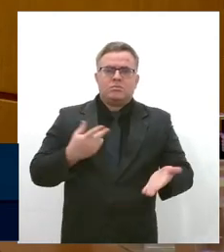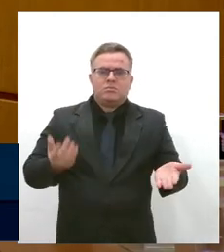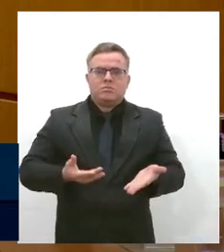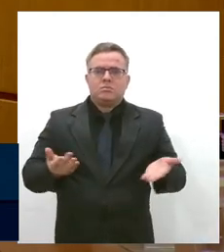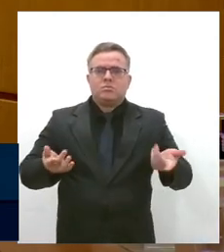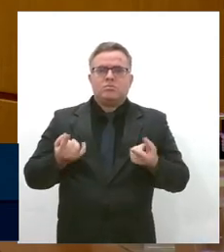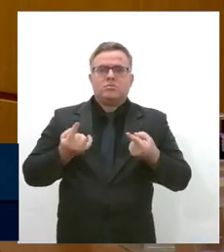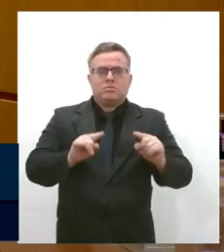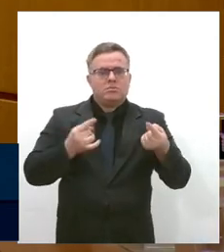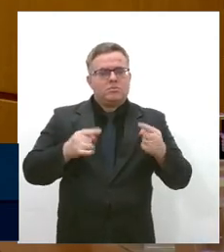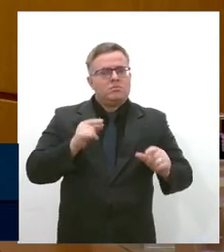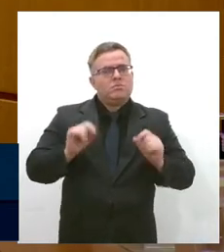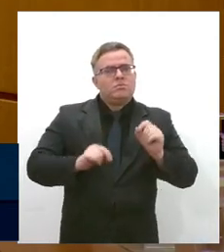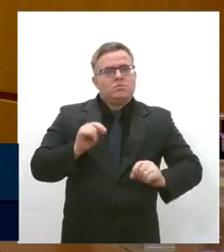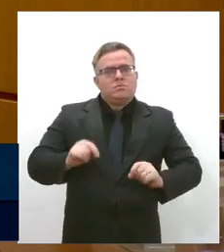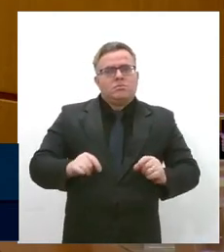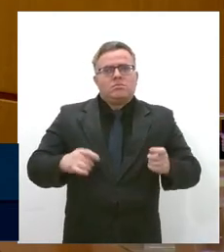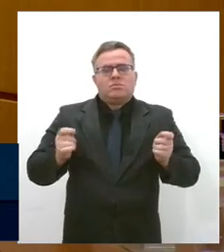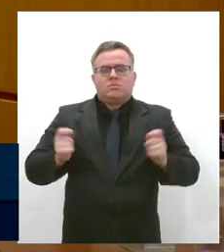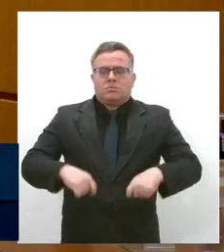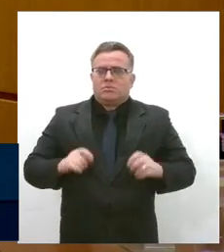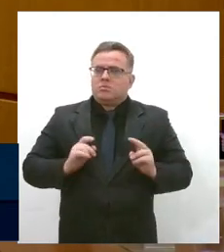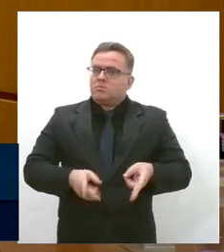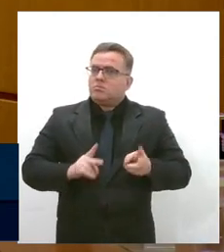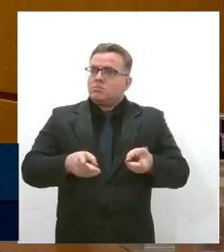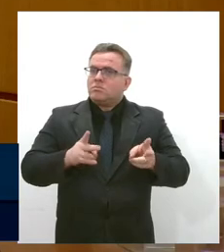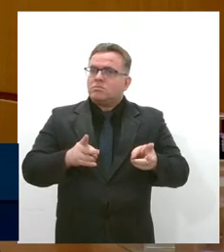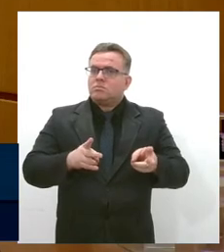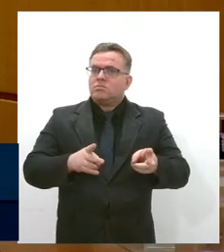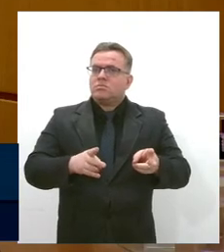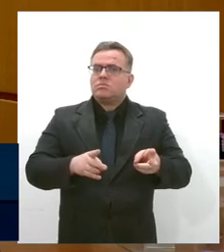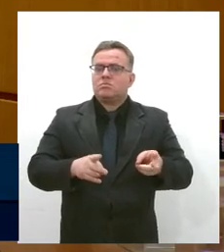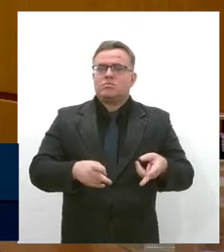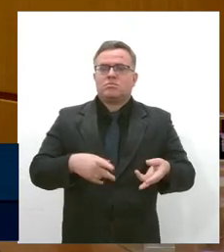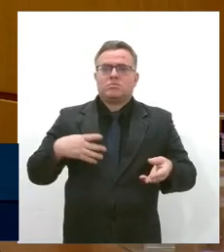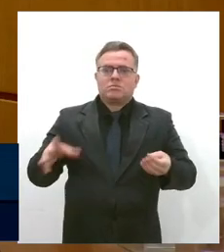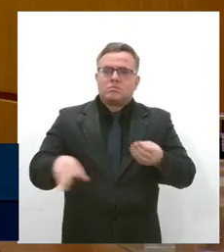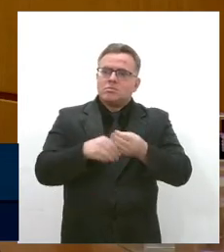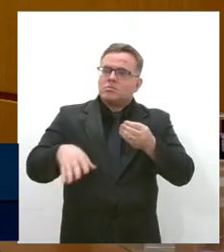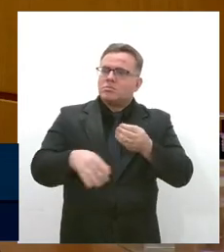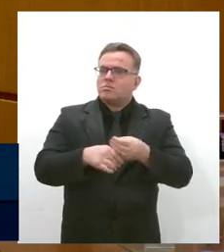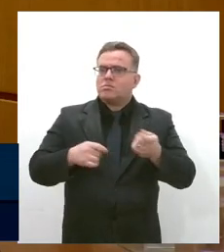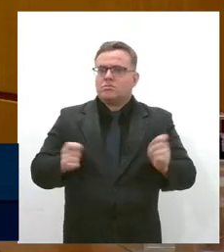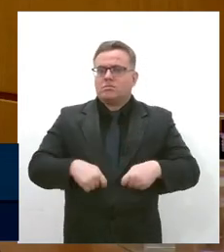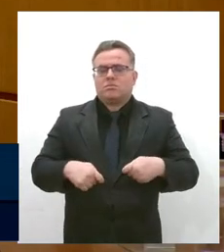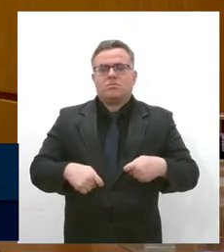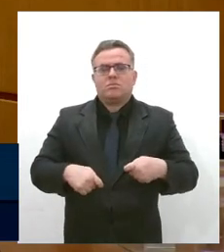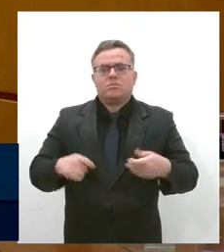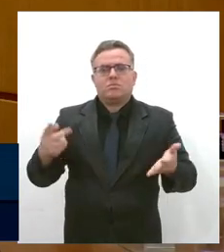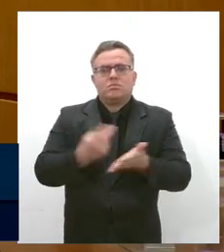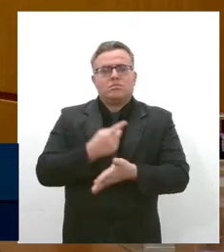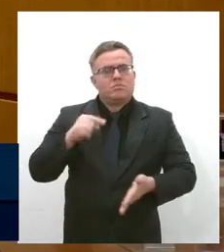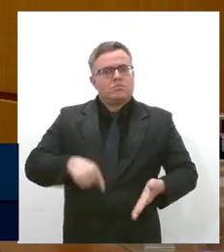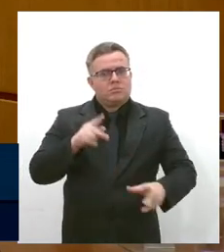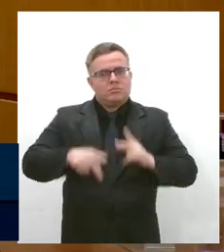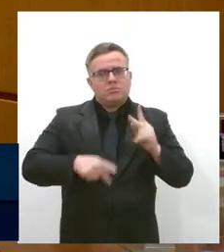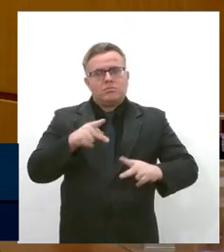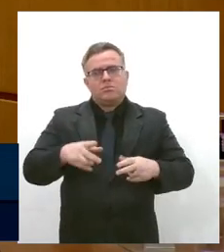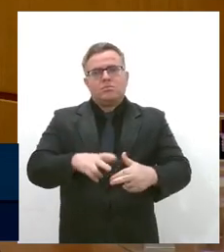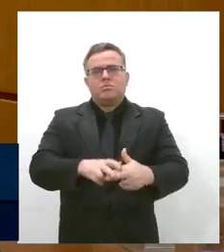sana de acúmulo de capital provocou aqui para essa população. Então, eu quero aqui fazer o registro